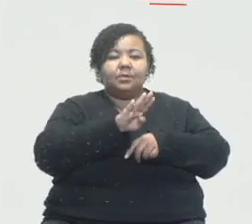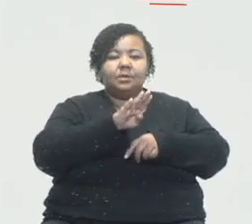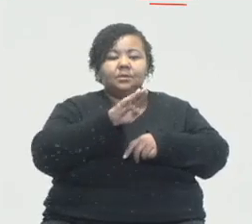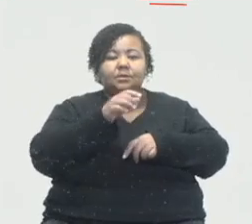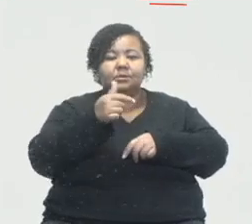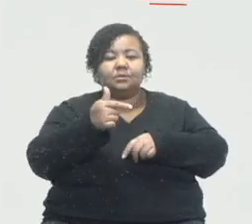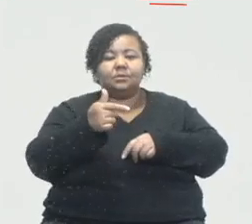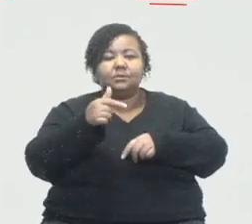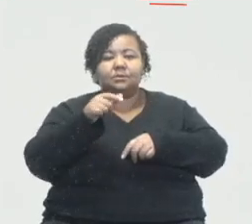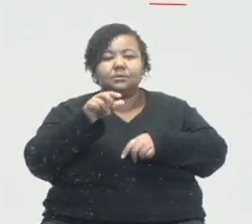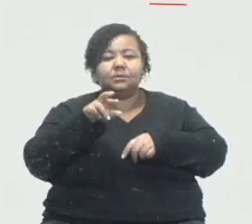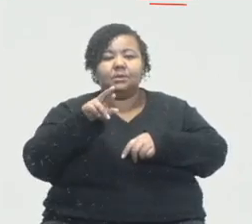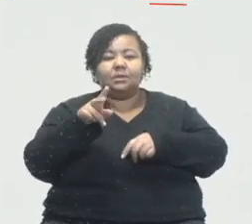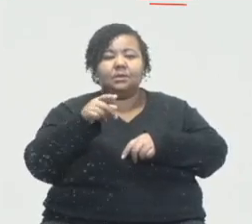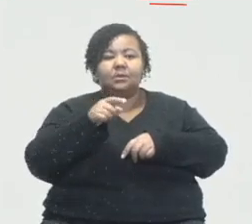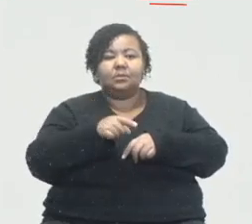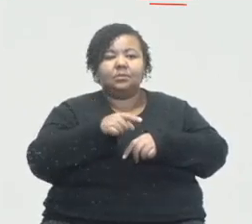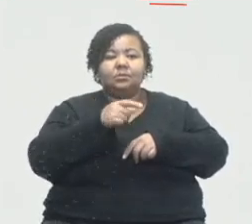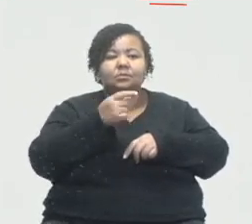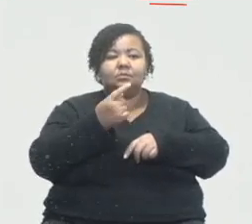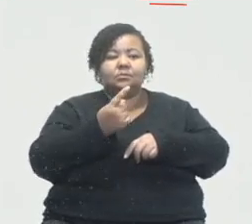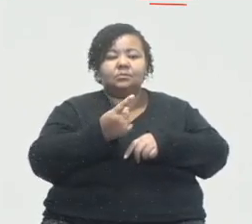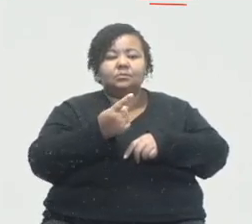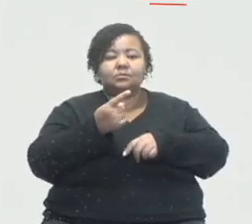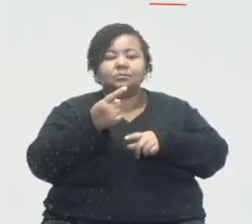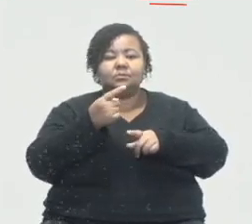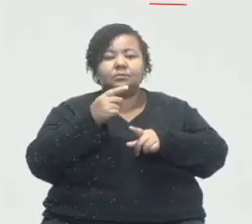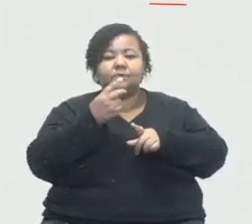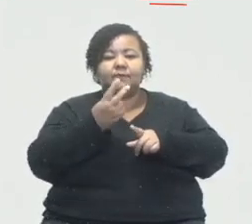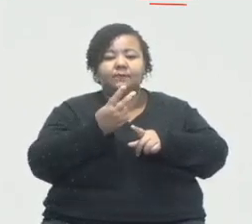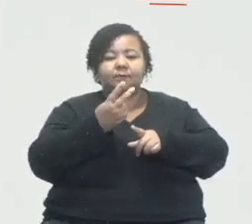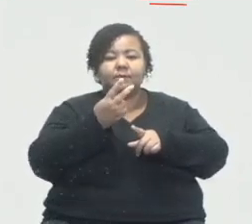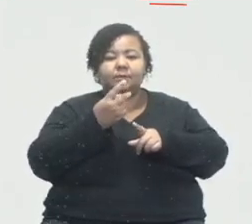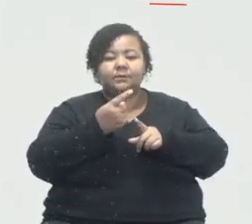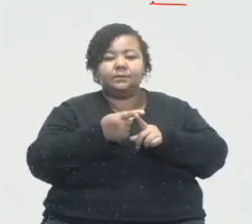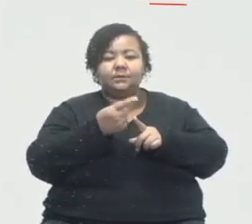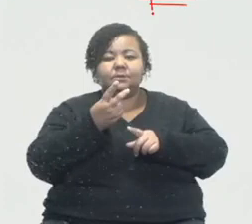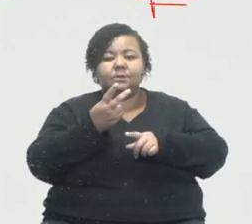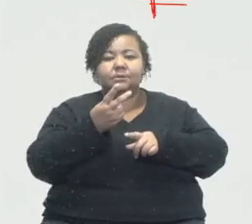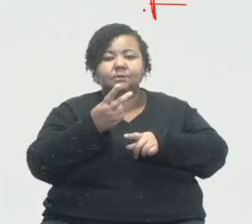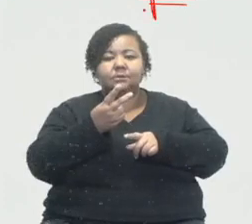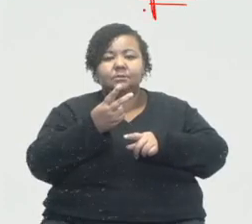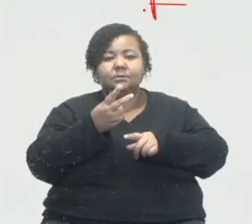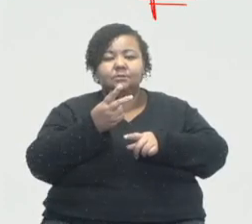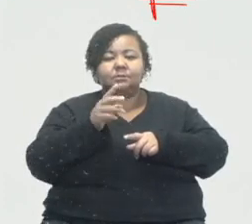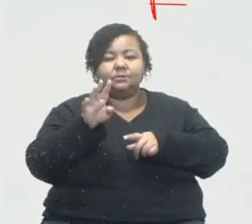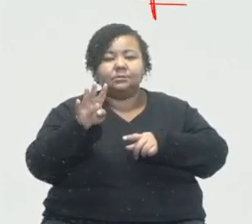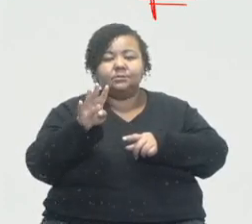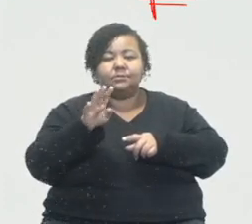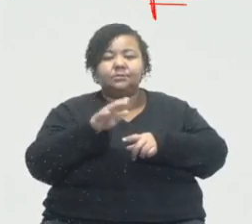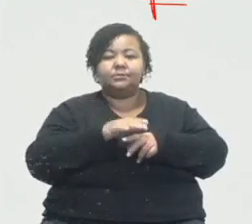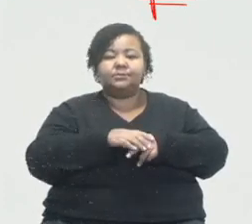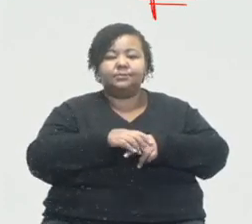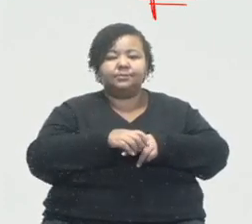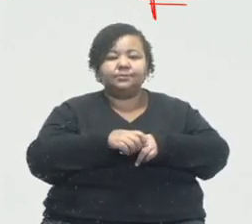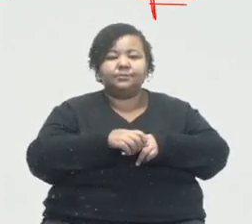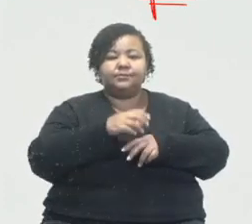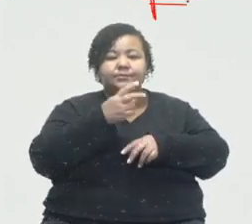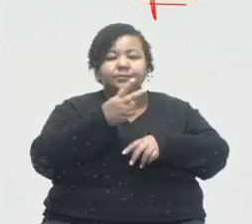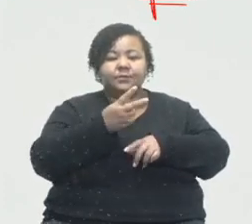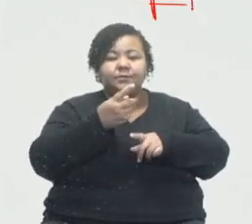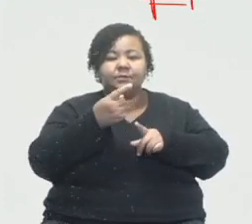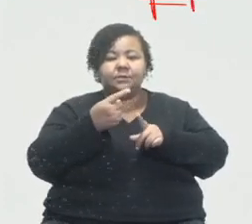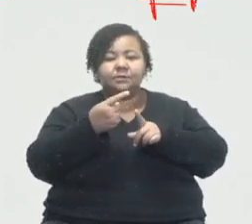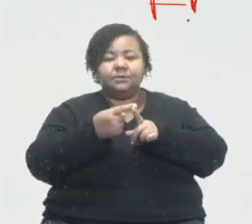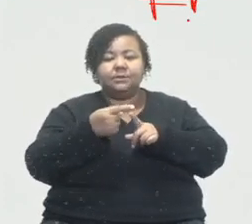2, vezes 1, vezes 2, 2 vezes 2, 4. 2 vezes menos